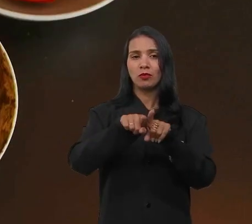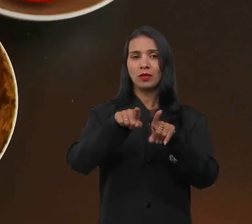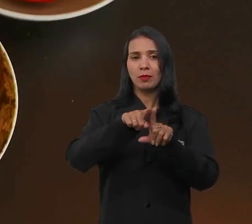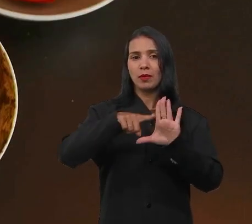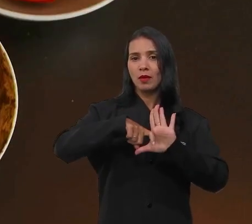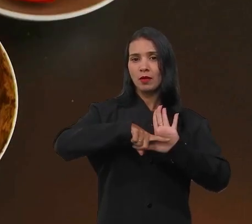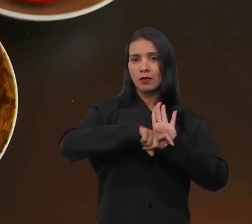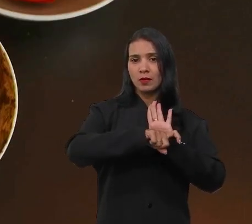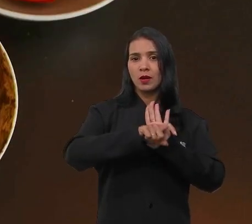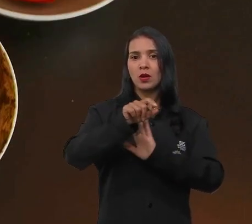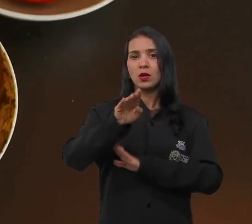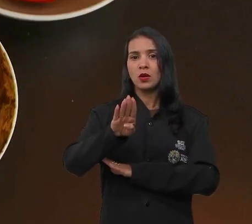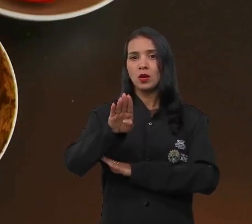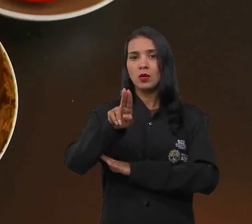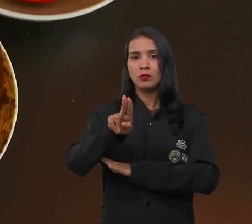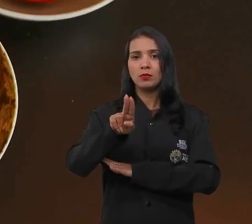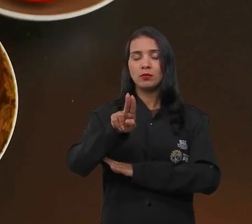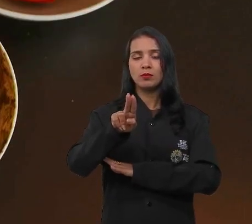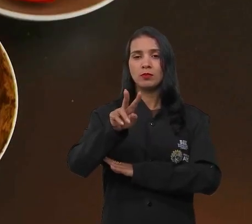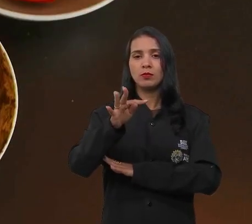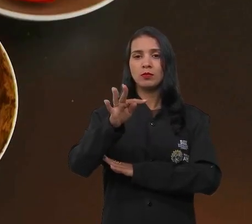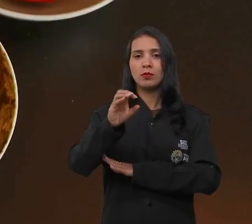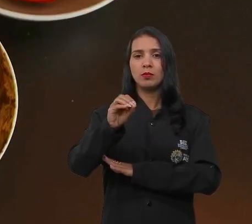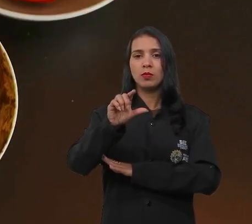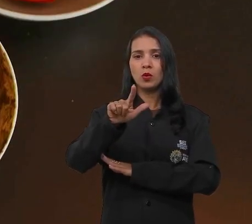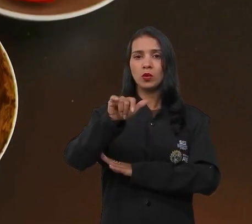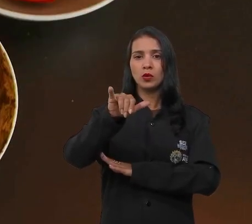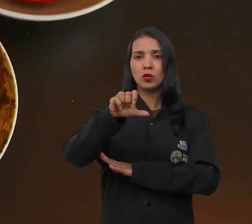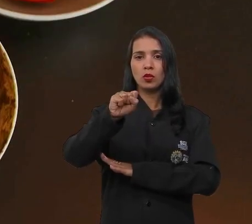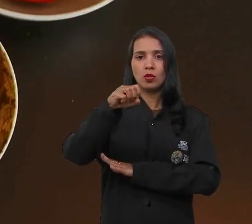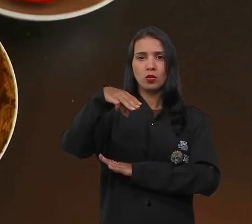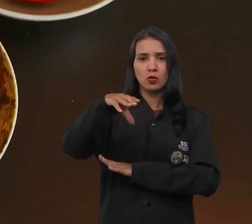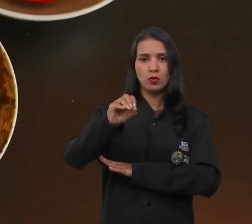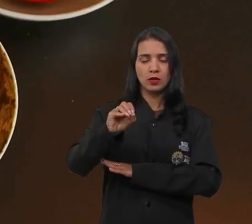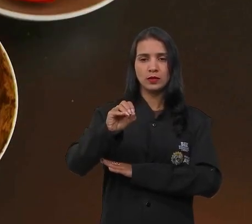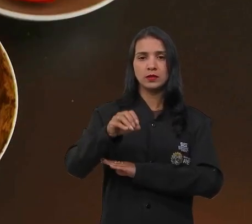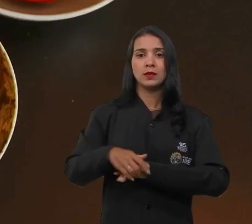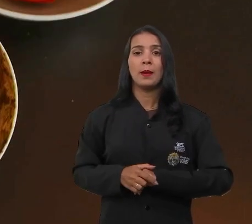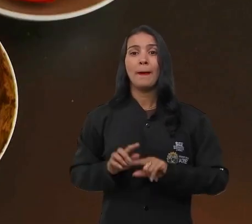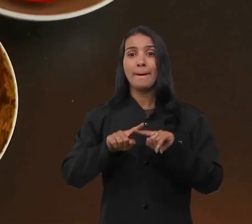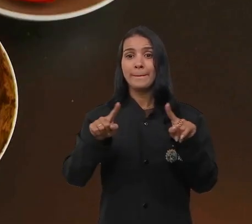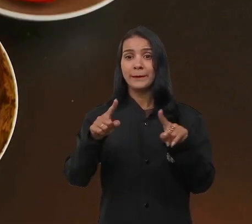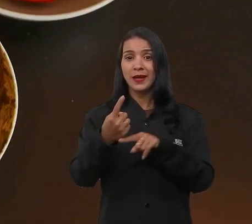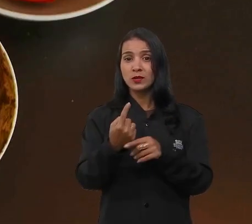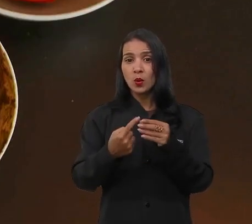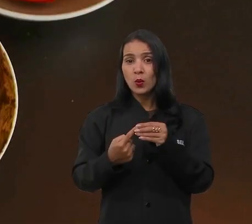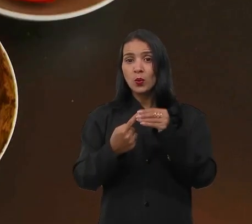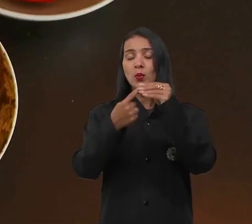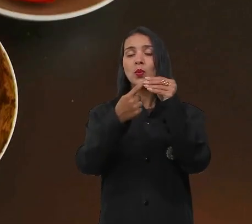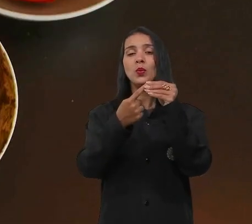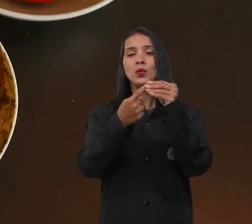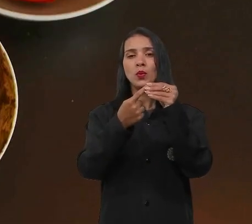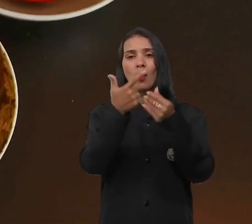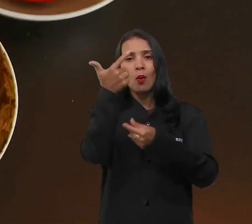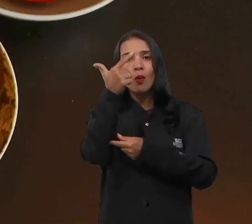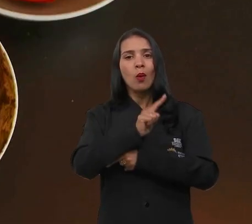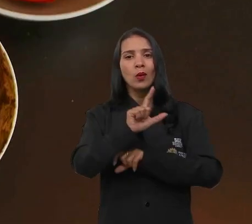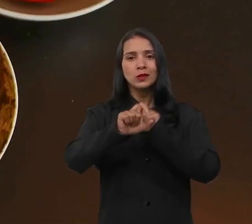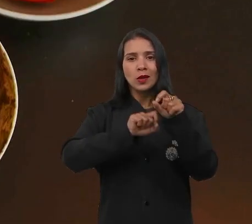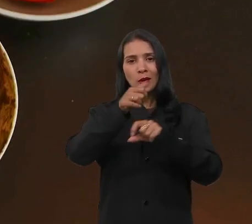o botulismo, são as bactérias relacionadas ao botulismo. E somente esse conservante, gente, consegue impedir essa